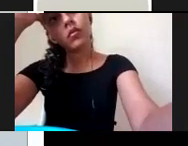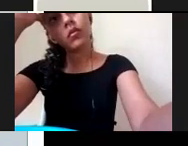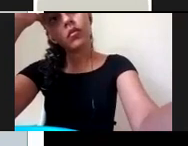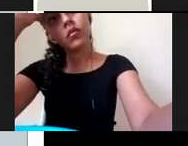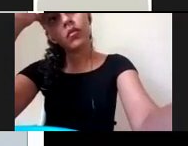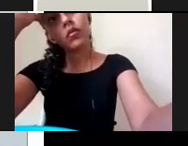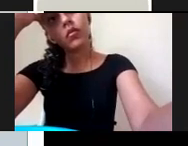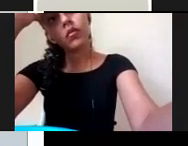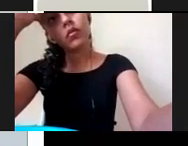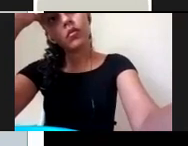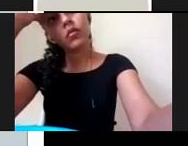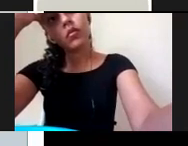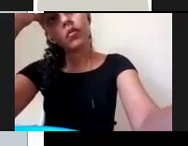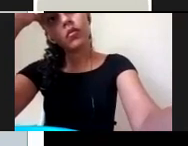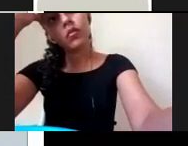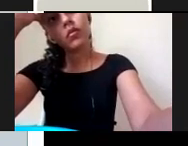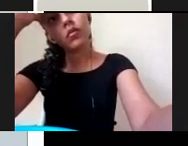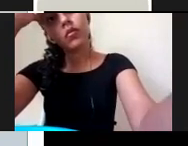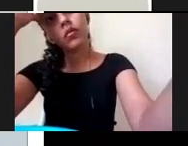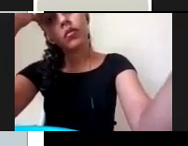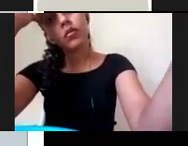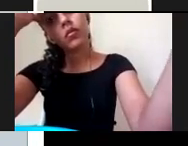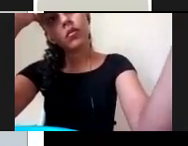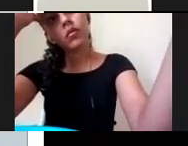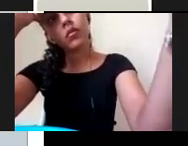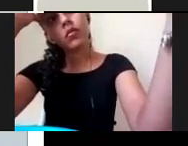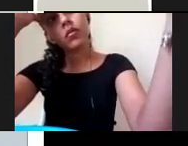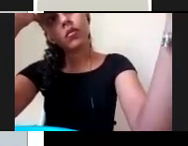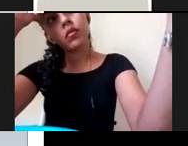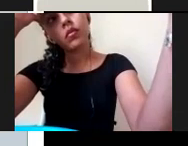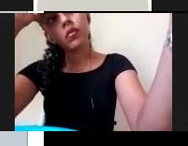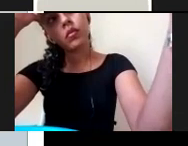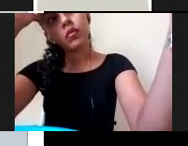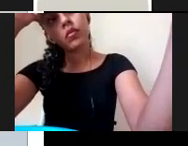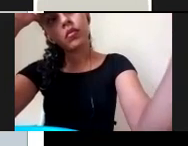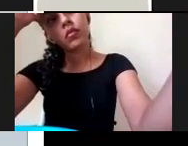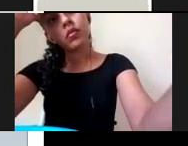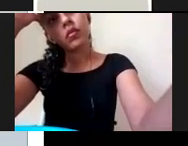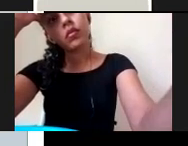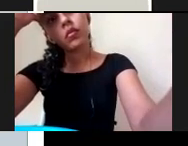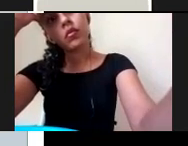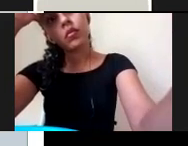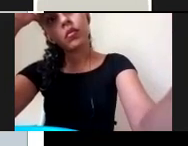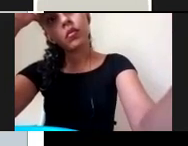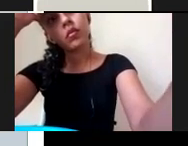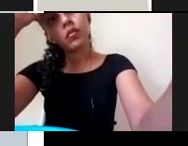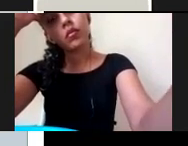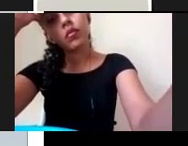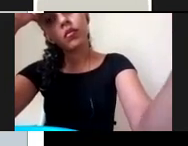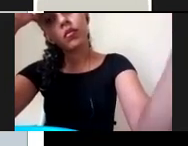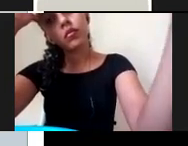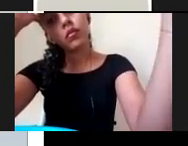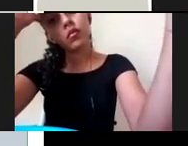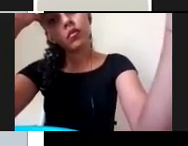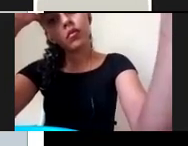ruídos adventícios e quando eu falo... Deixa eu anotar bem aqui. Murmúrios vesiculares, para